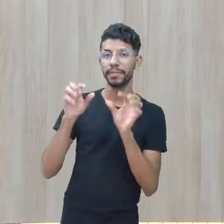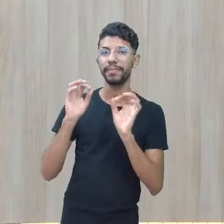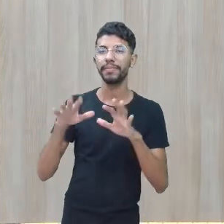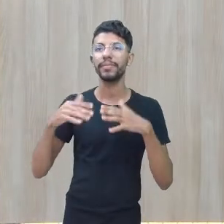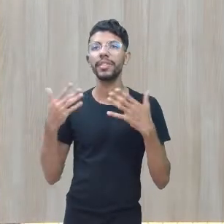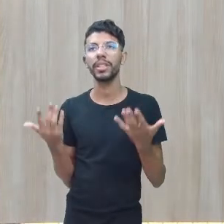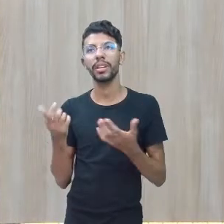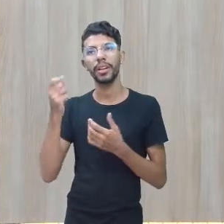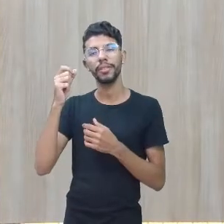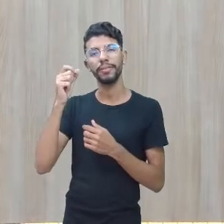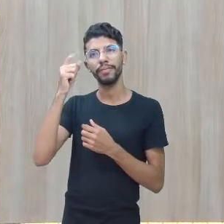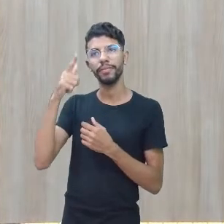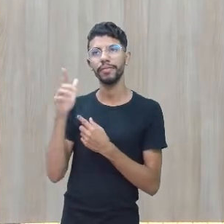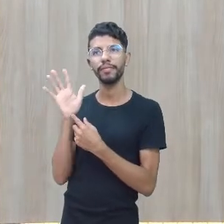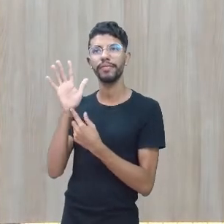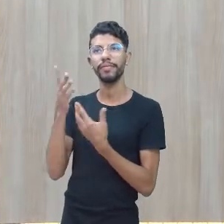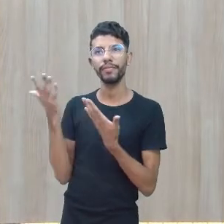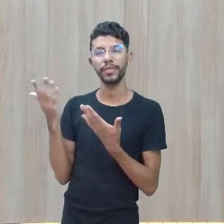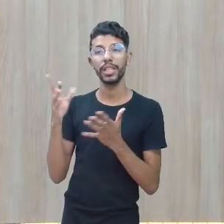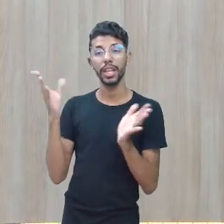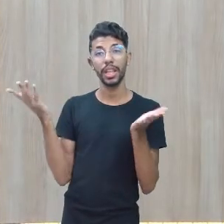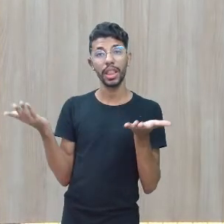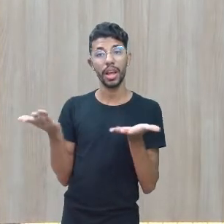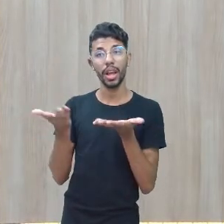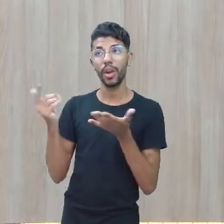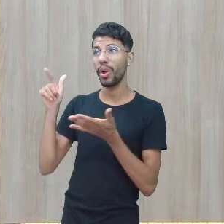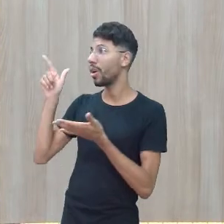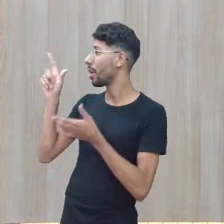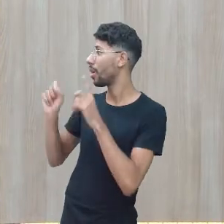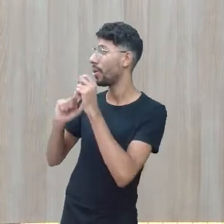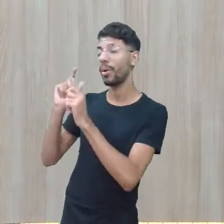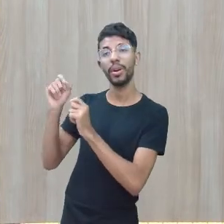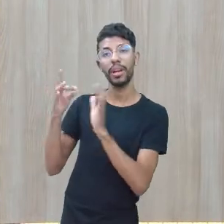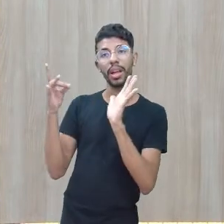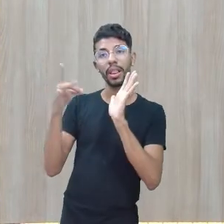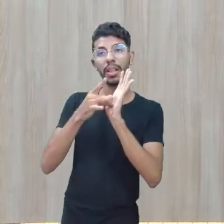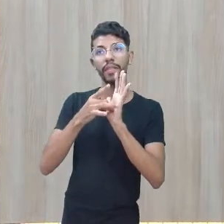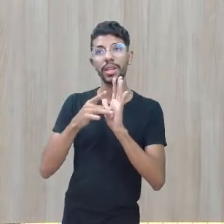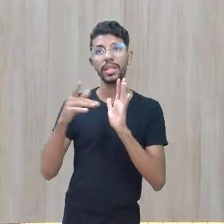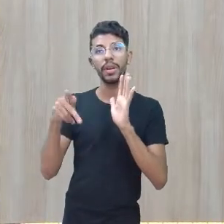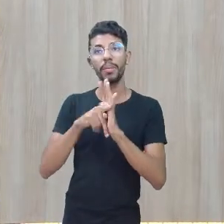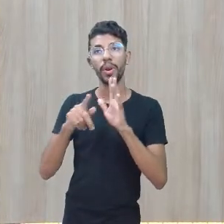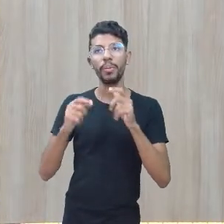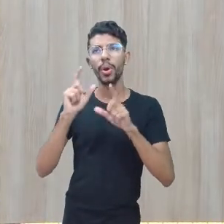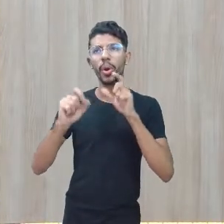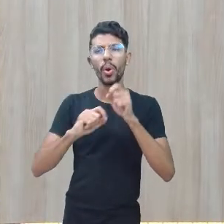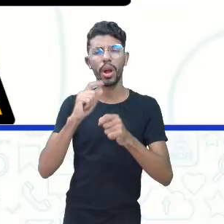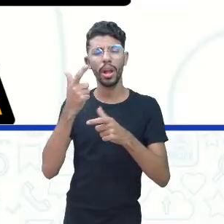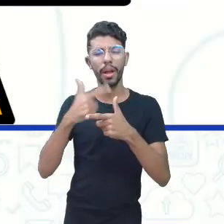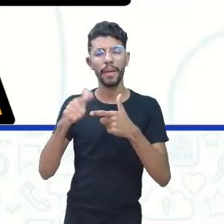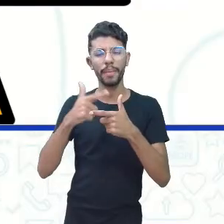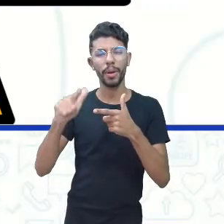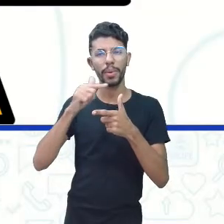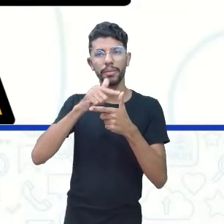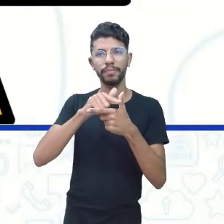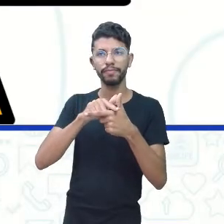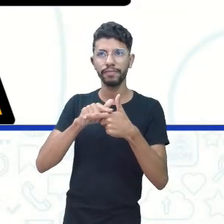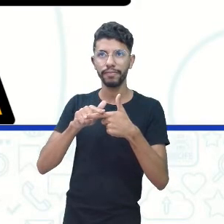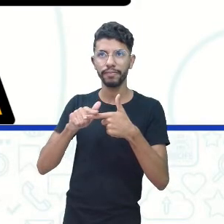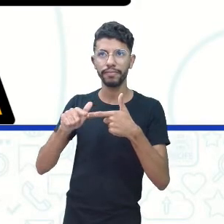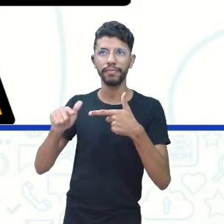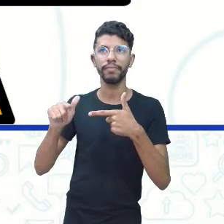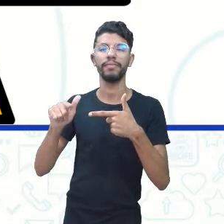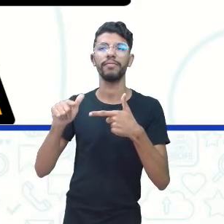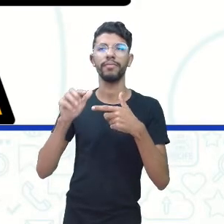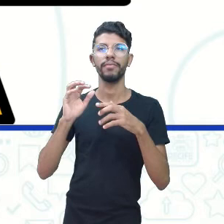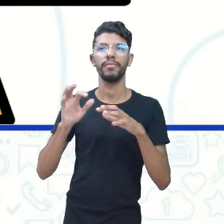abertura é trazer essa noção. E aí eu trouxe a definição para vocês. Ó, o que são problemas de partilha, né? Os problemas de partilha são um tipo